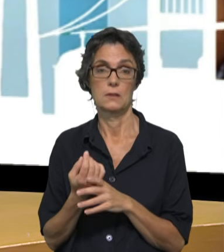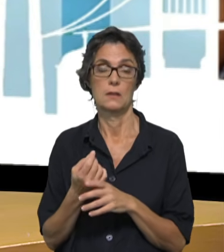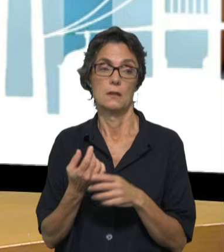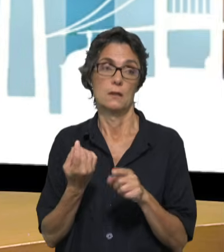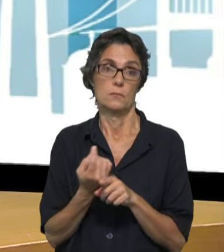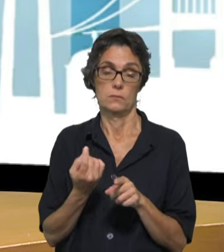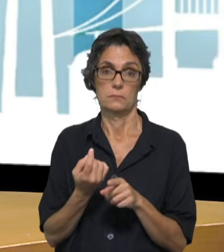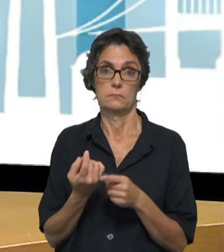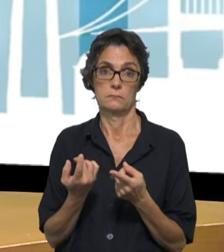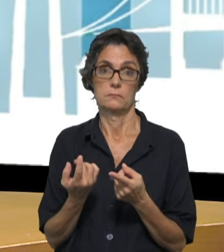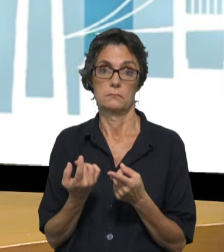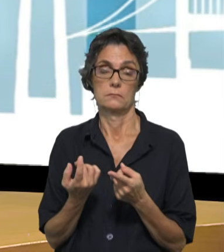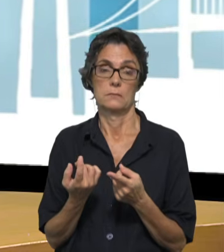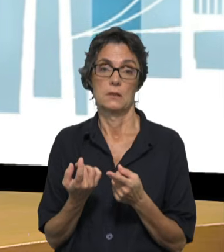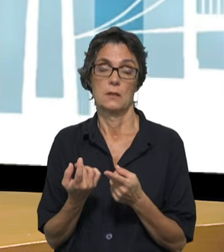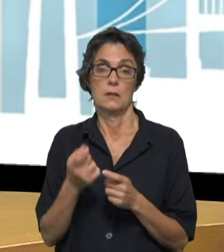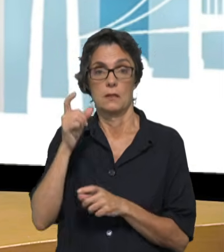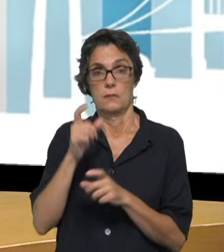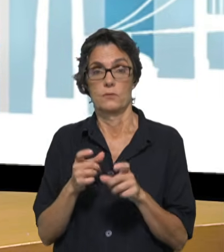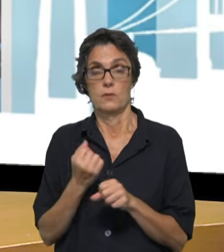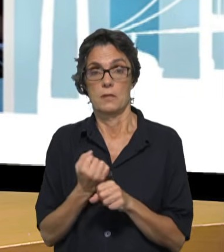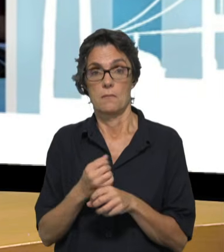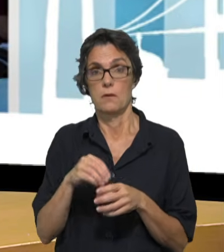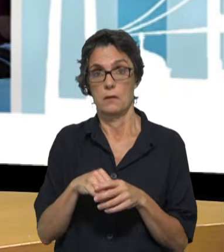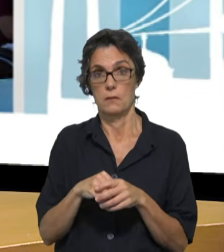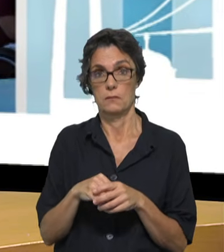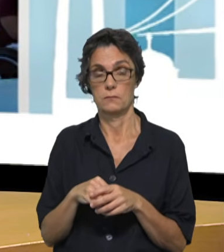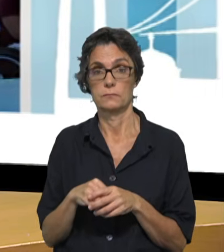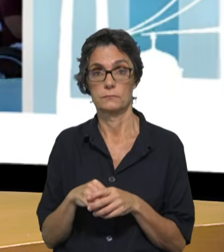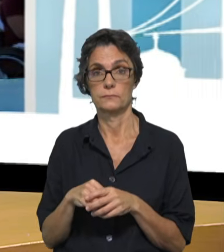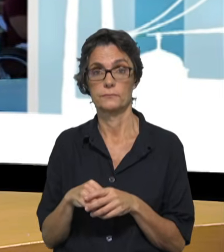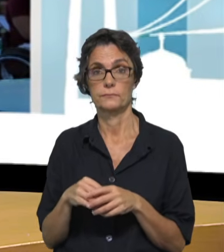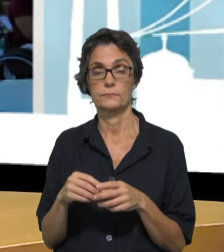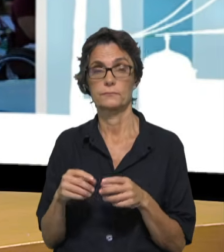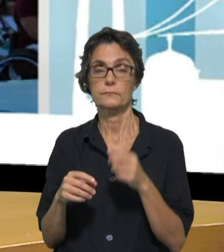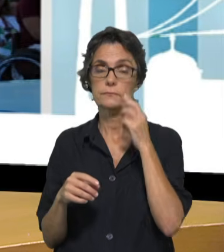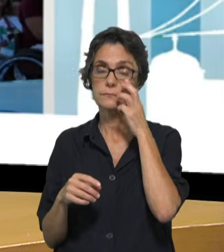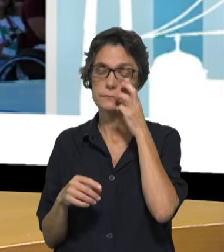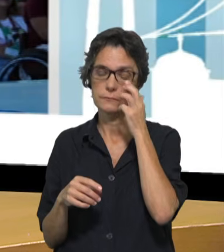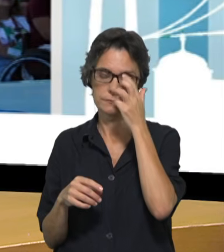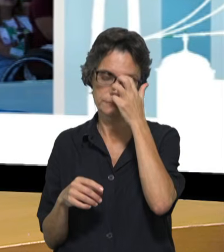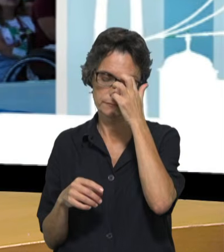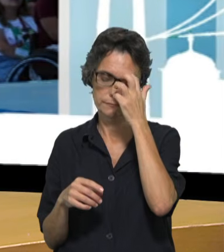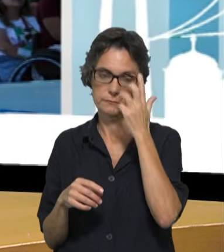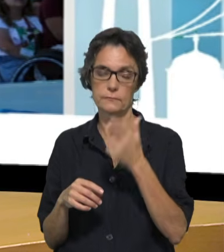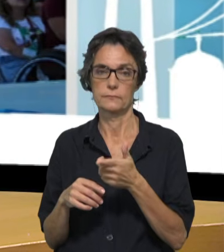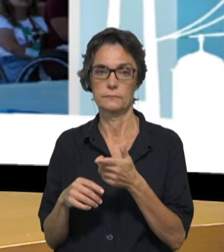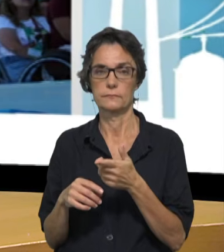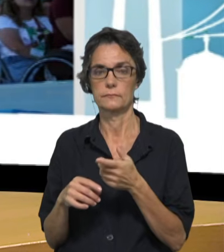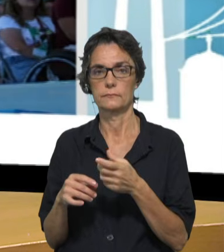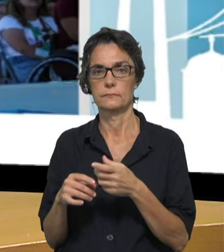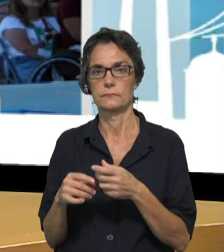bilhetes, por norma, são pessoas que devem conhecer aquela comunidade do ponto de vista